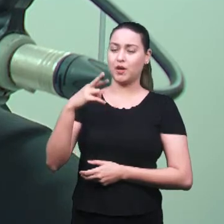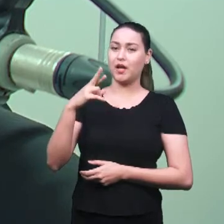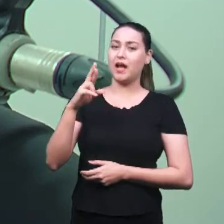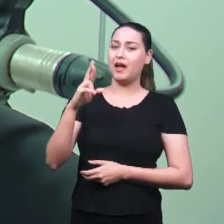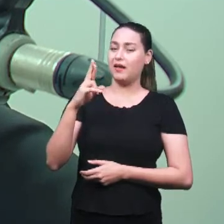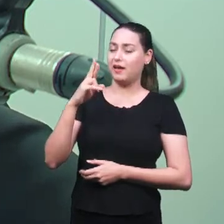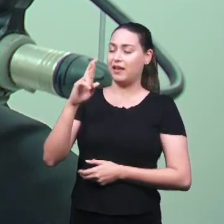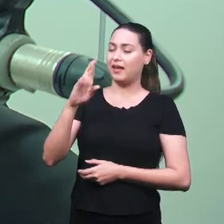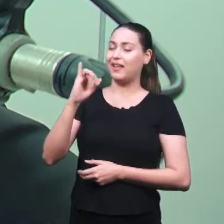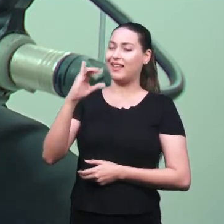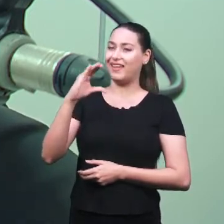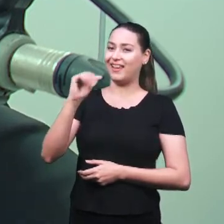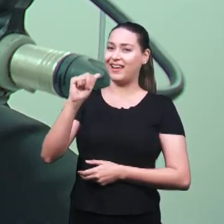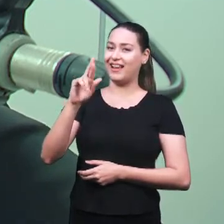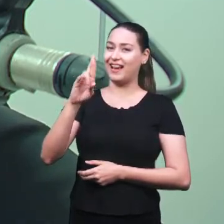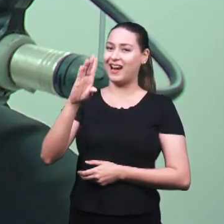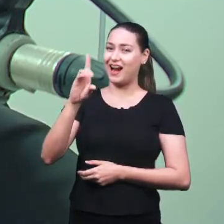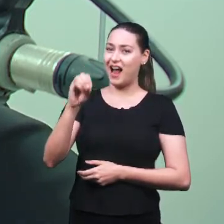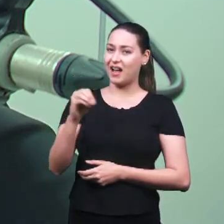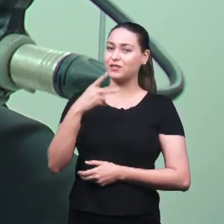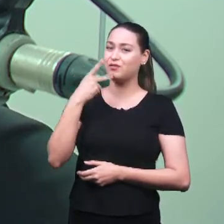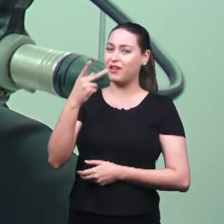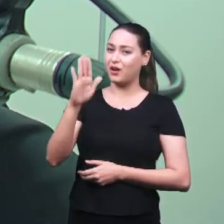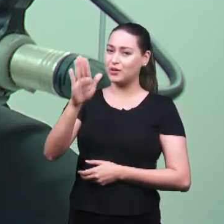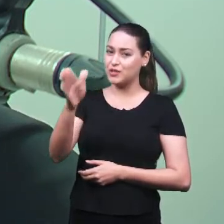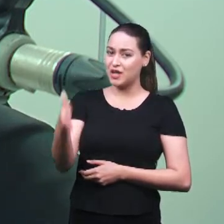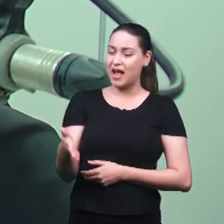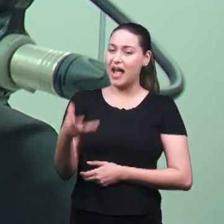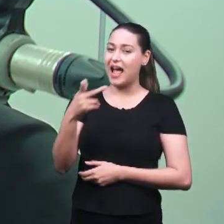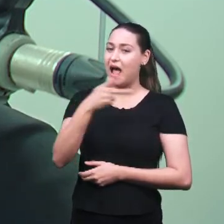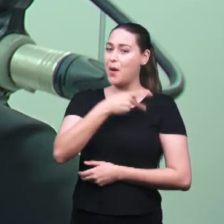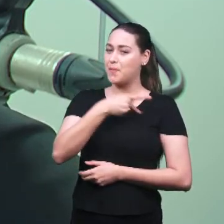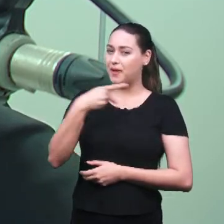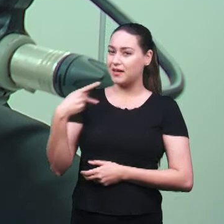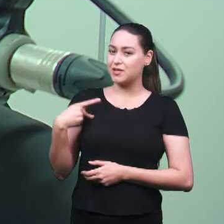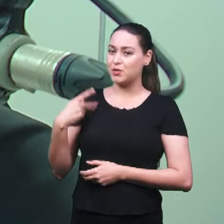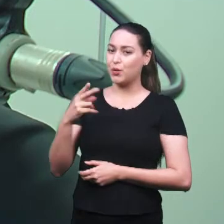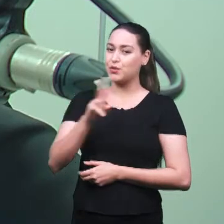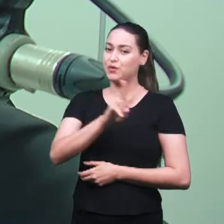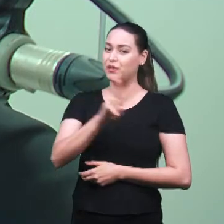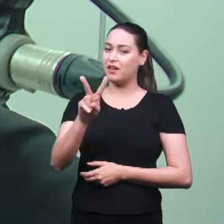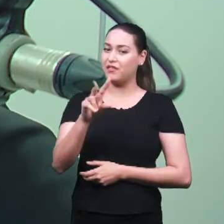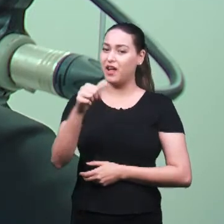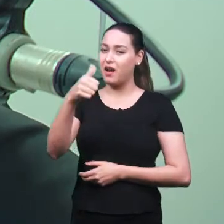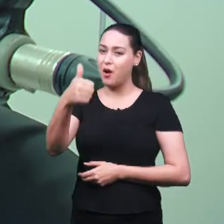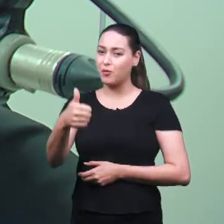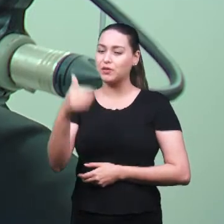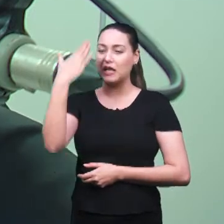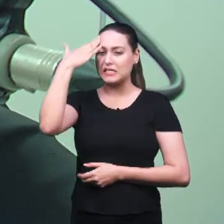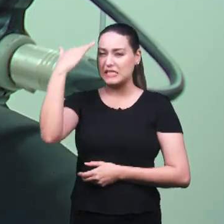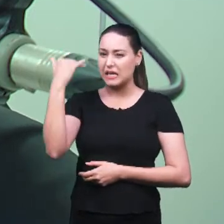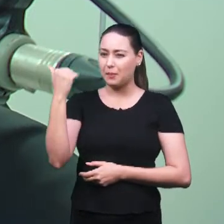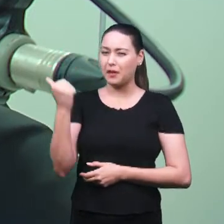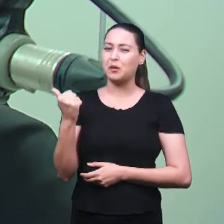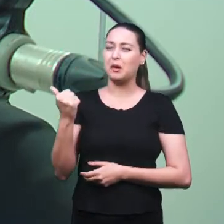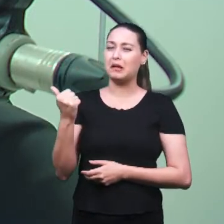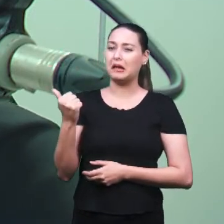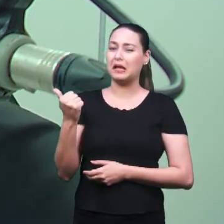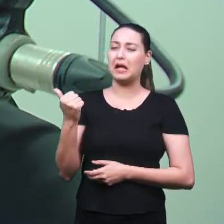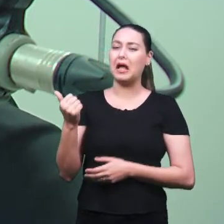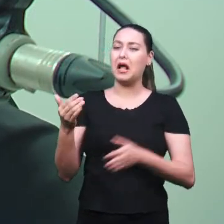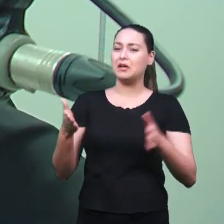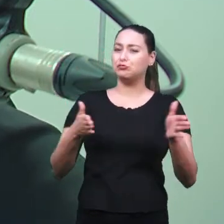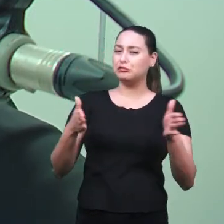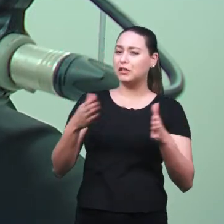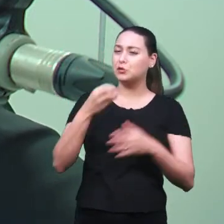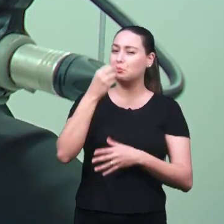Velha 1, ele tem uma sabedoria e uma didática muito maravilhosa, e